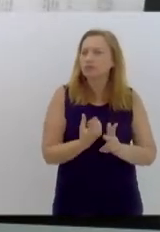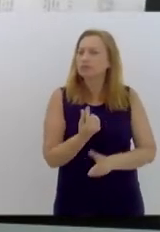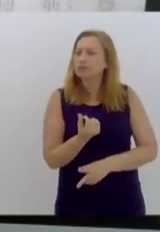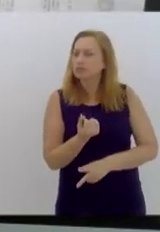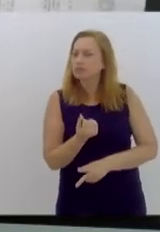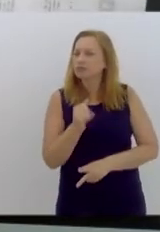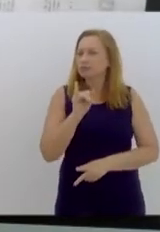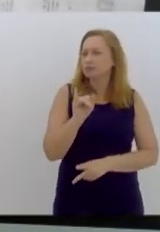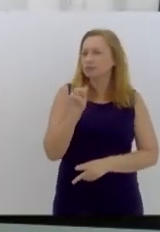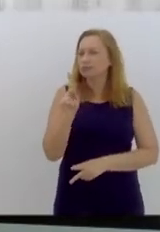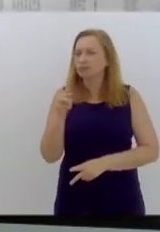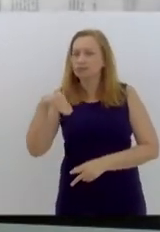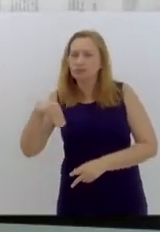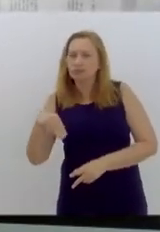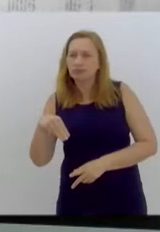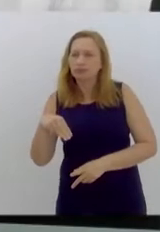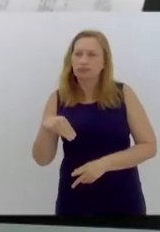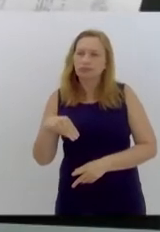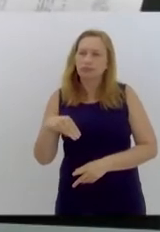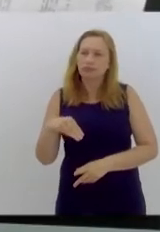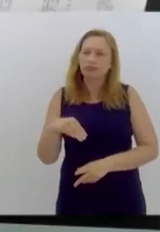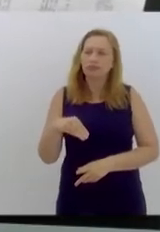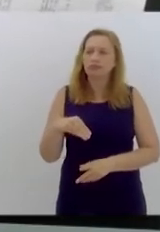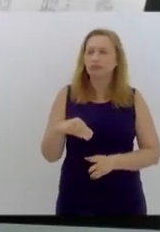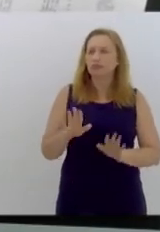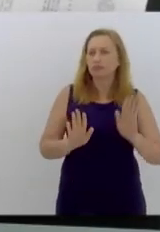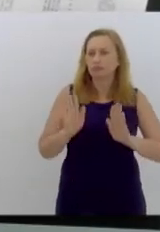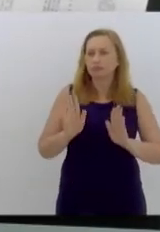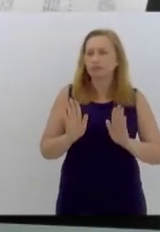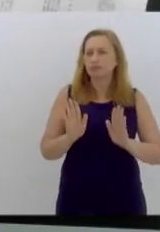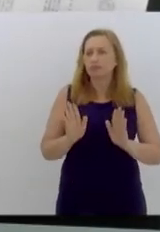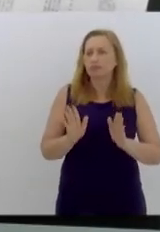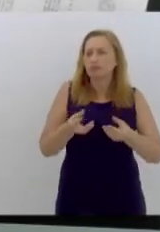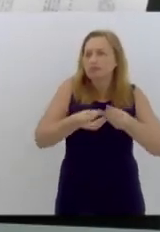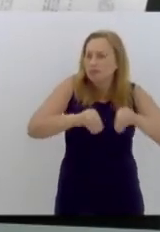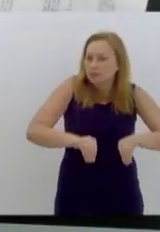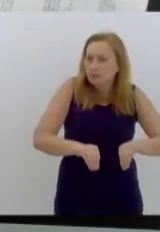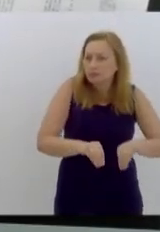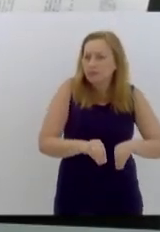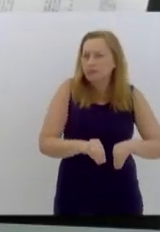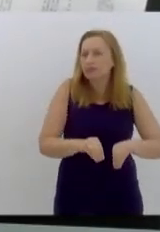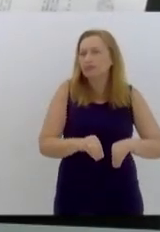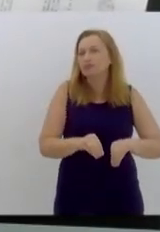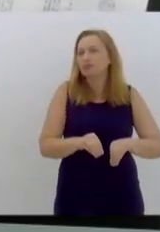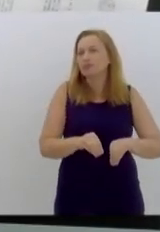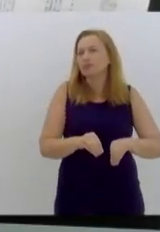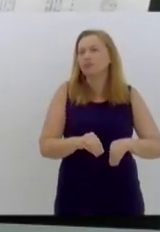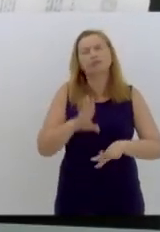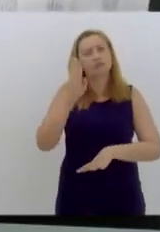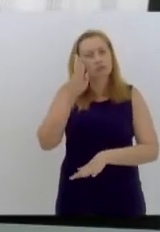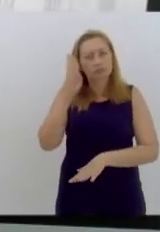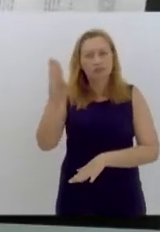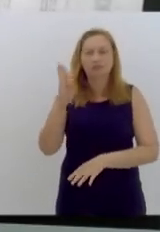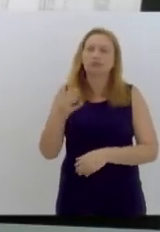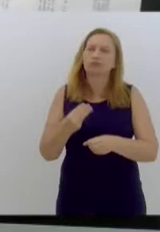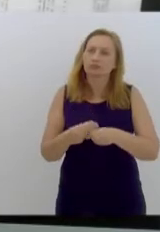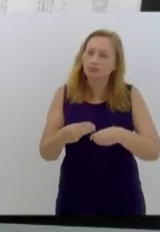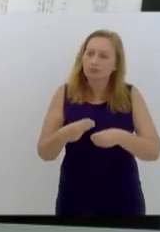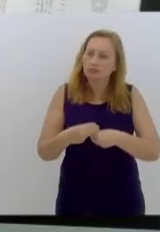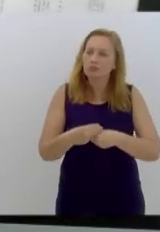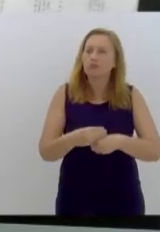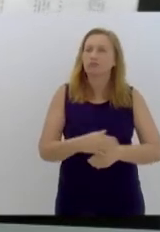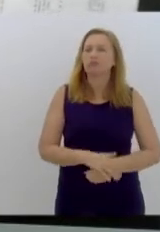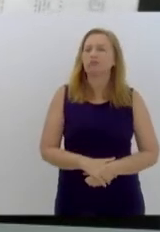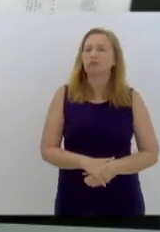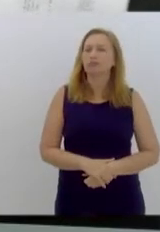do IPM através de liminar que prejudica sobremaneira os principais municípios